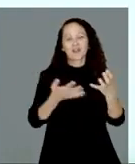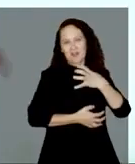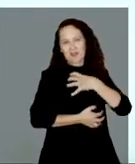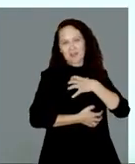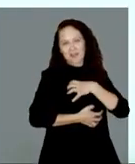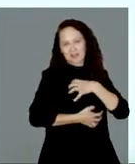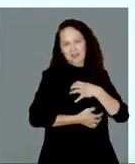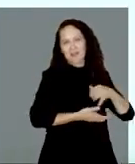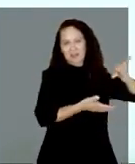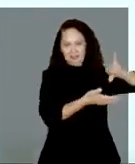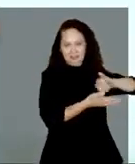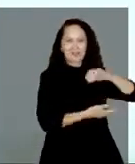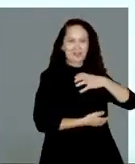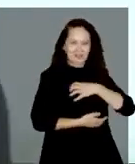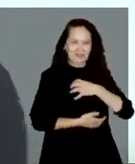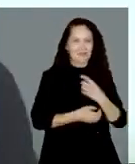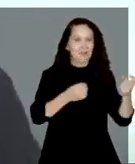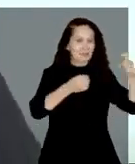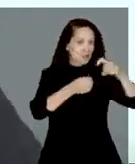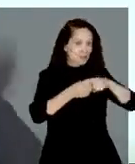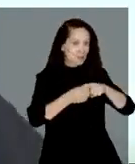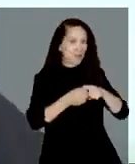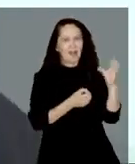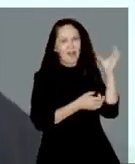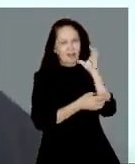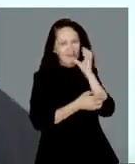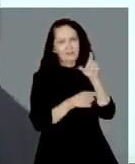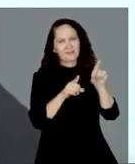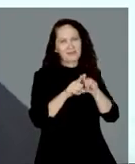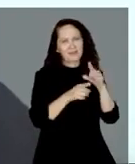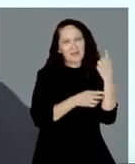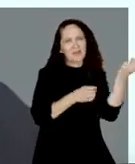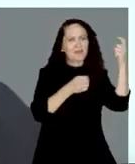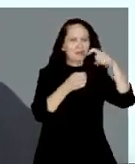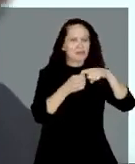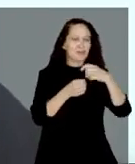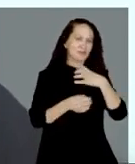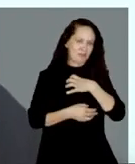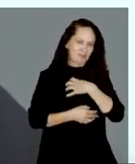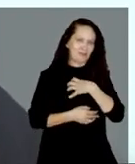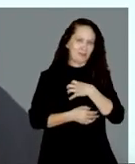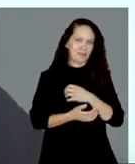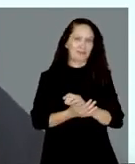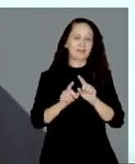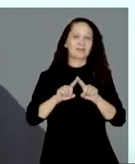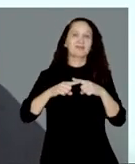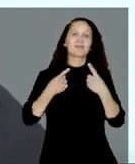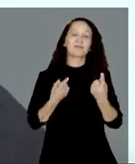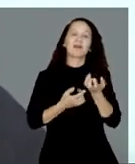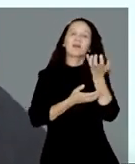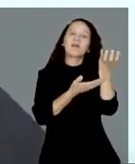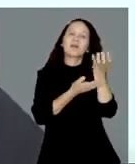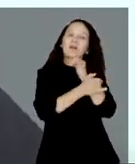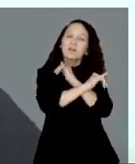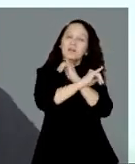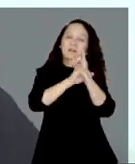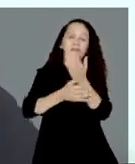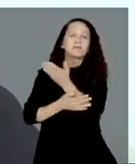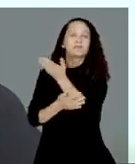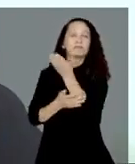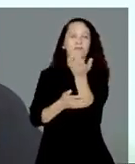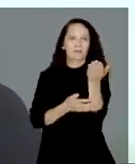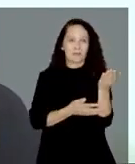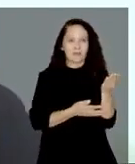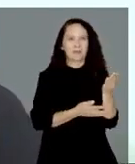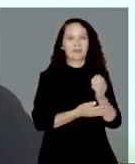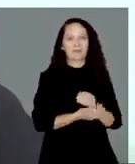mas o povo da Bahia tem saudade de Lula, e nós vamos,